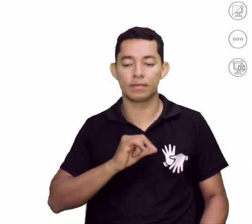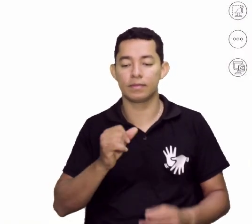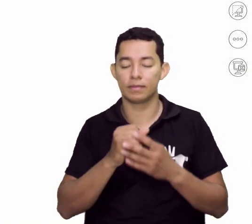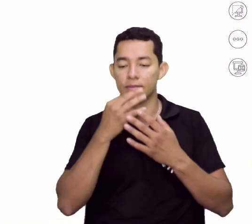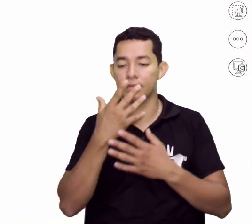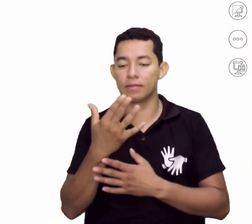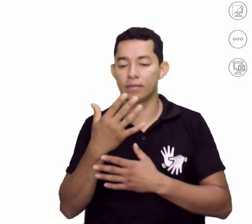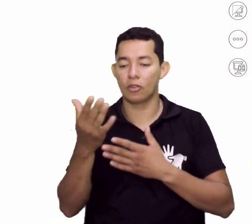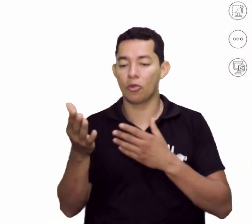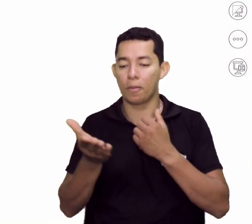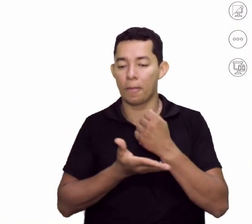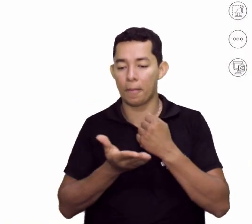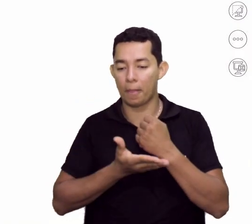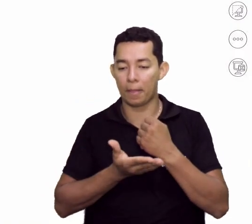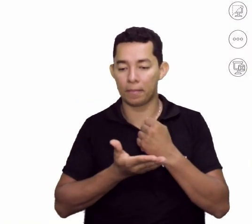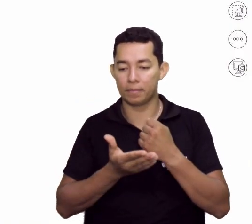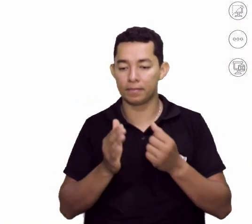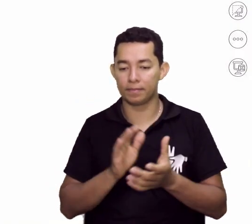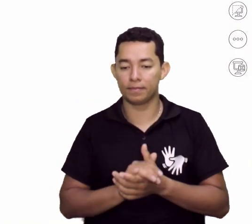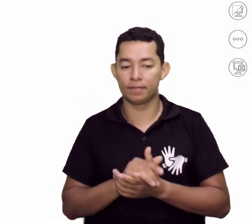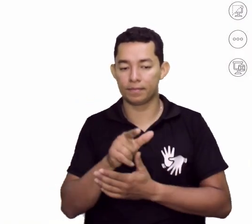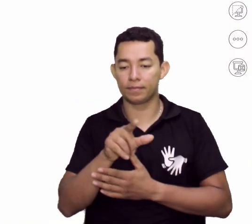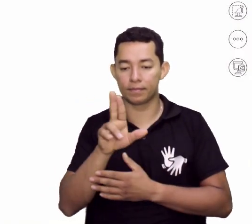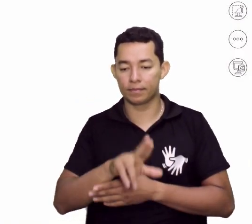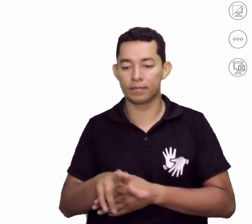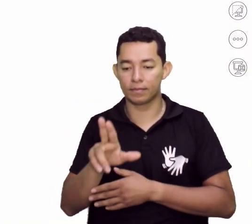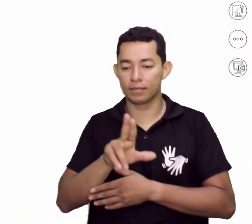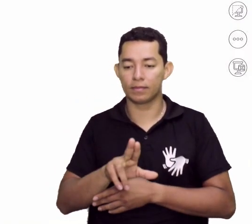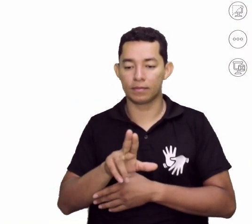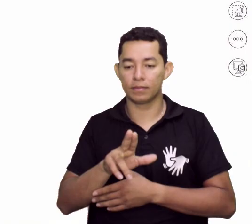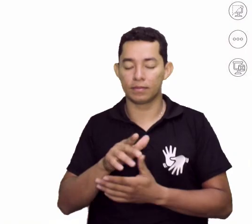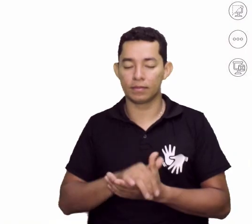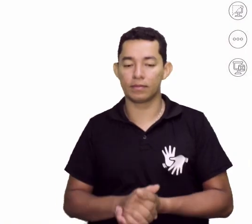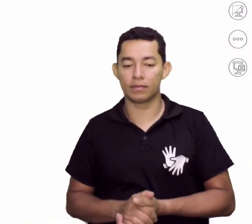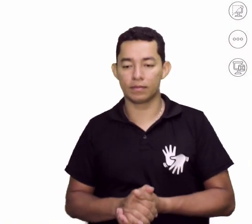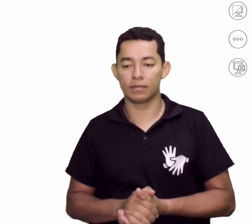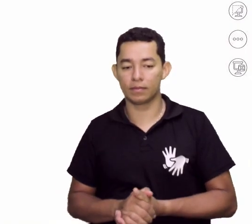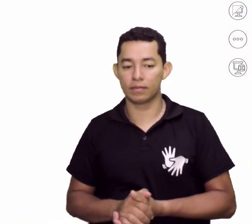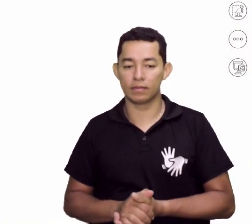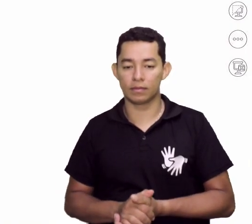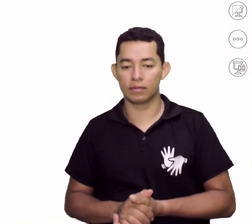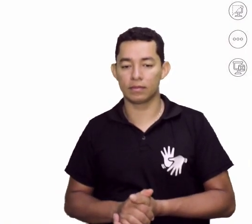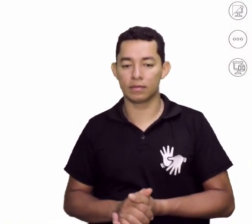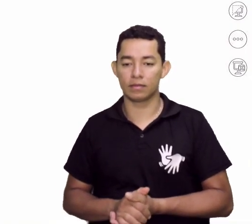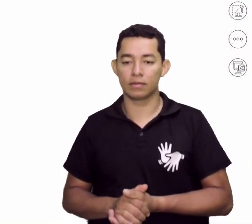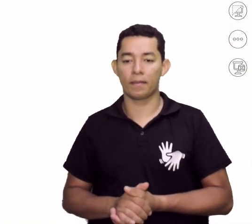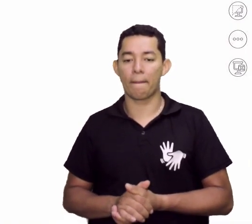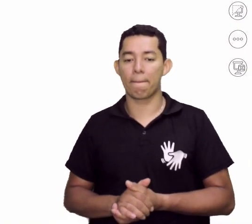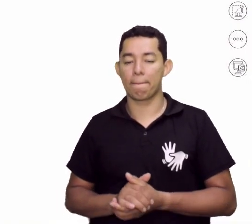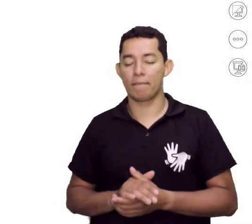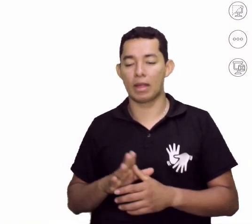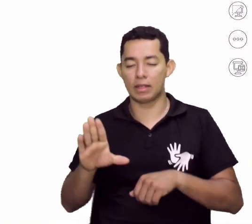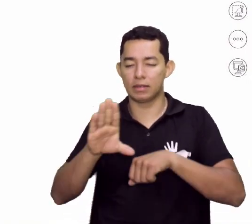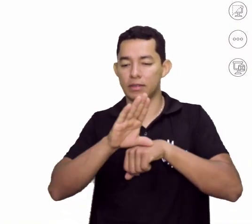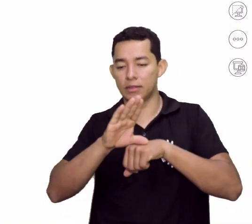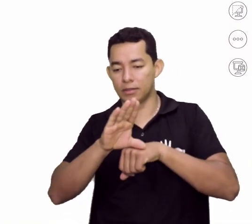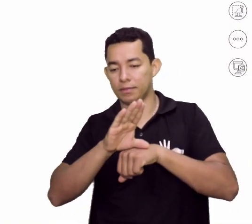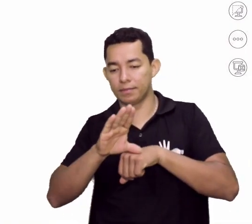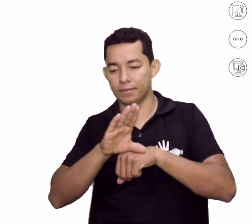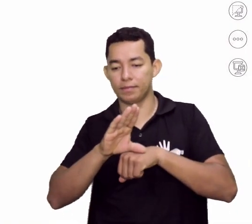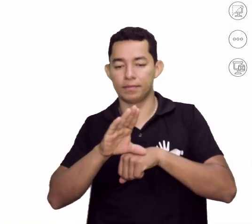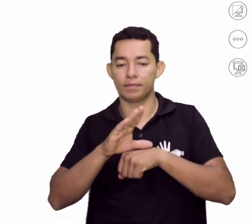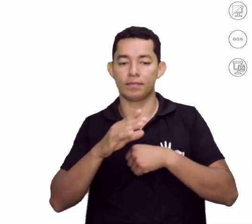assim, bem básicas, né, que eles usavam. Né? os tons de cinza,